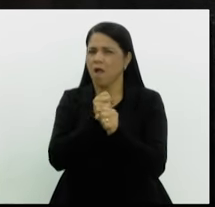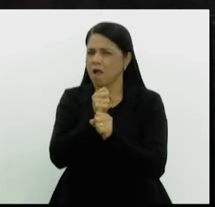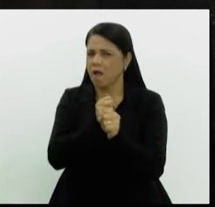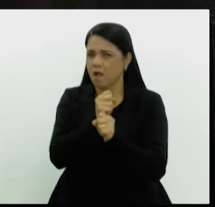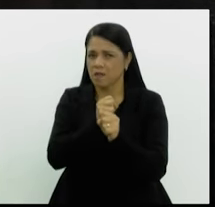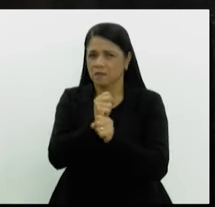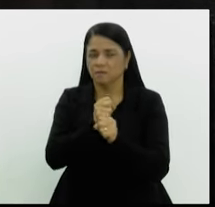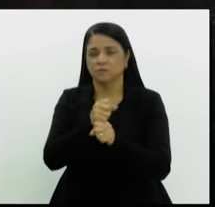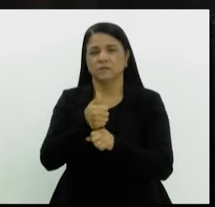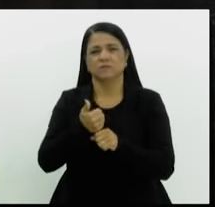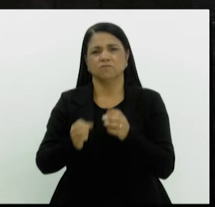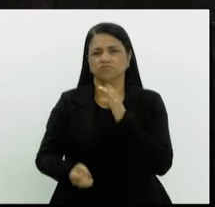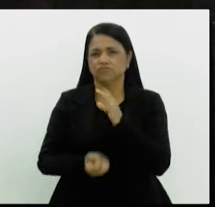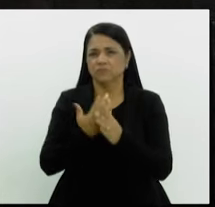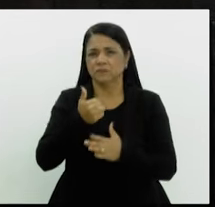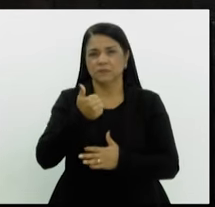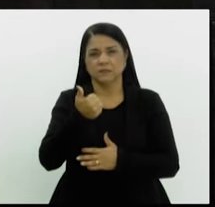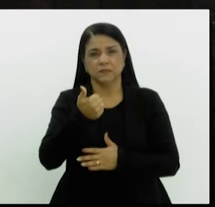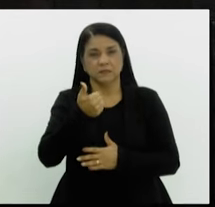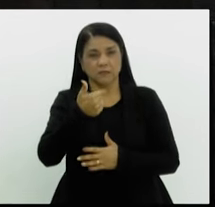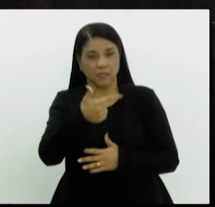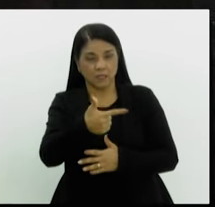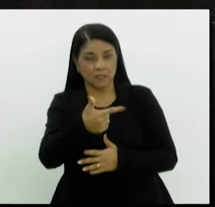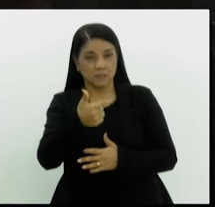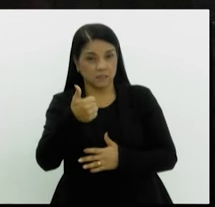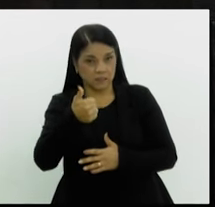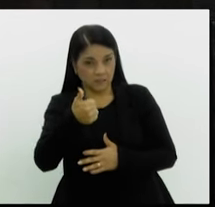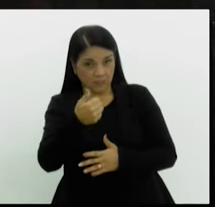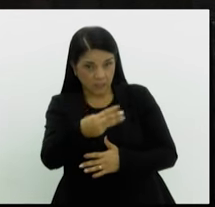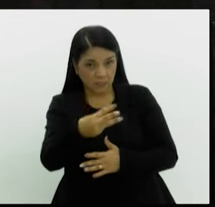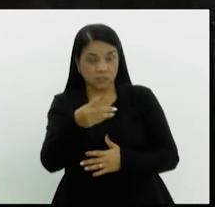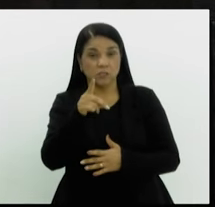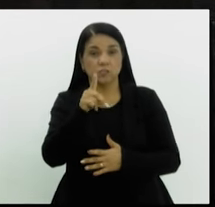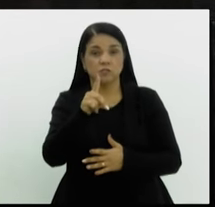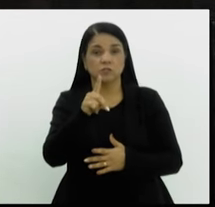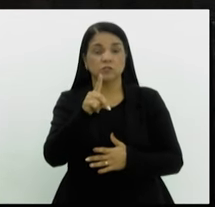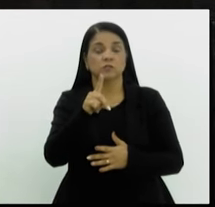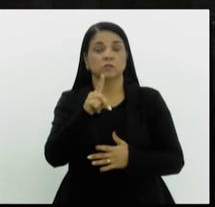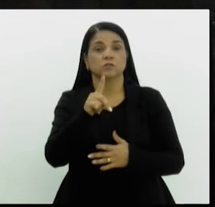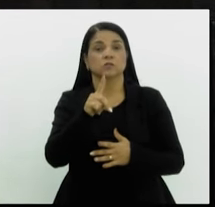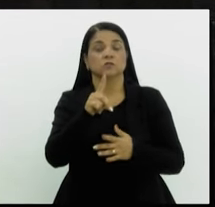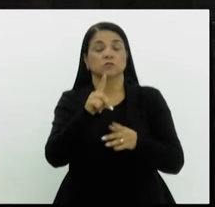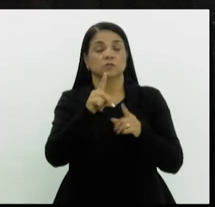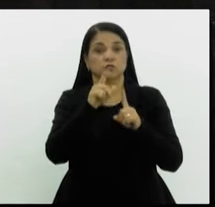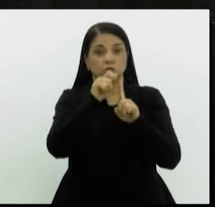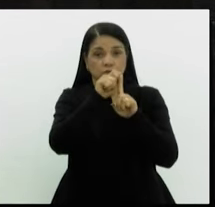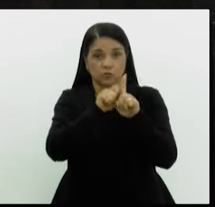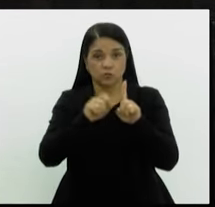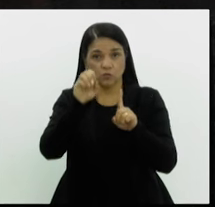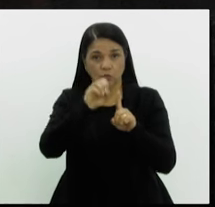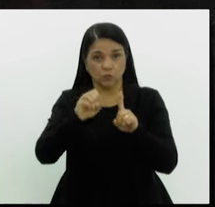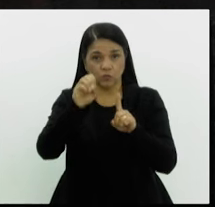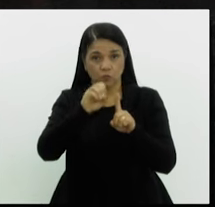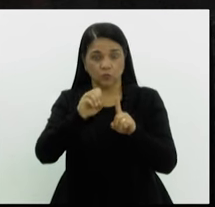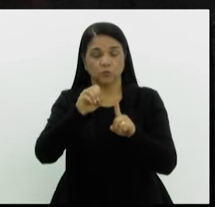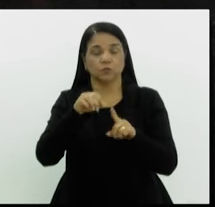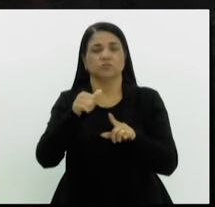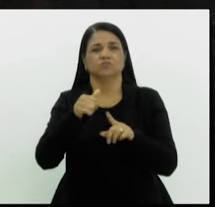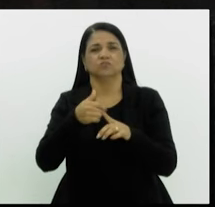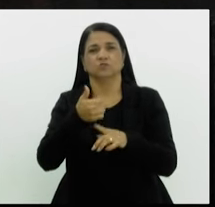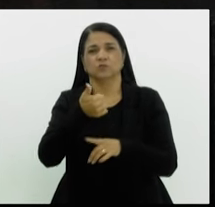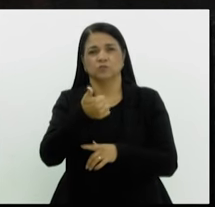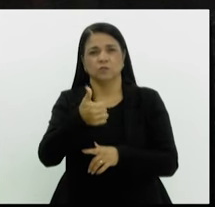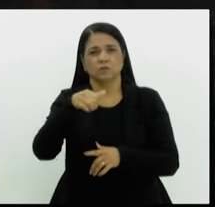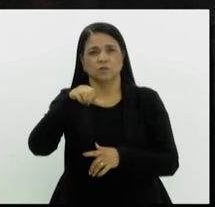13 de outubro de 1924, quer dizer, lá se vão quase 100 anos, e oficialmente